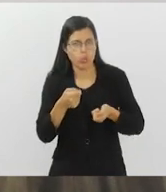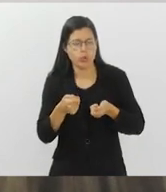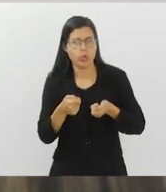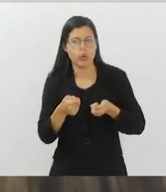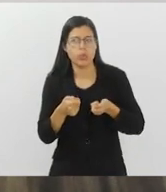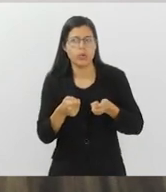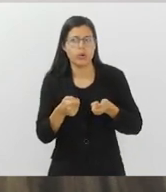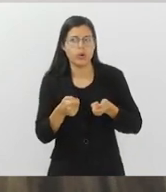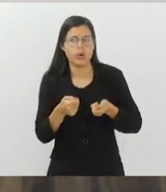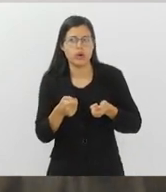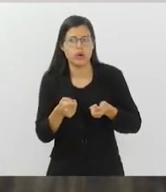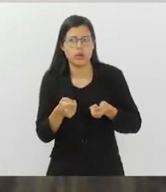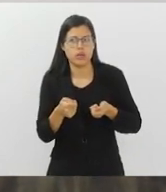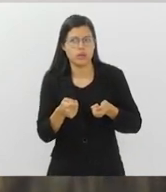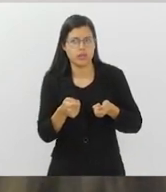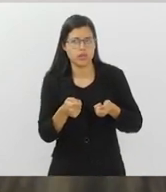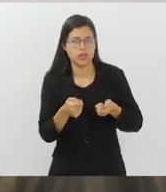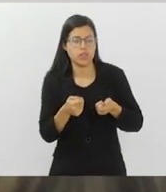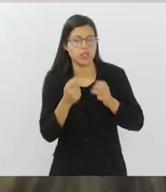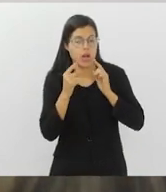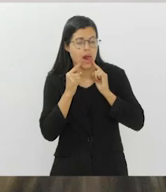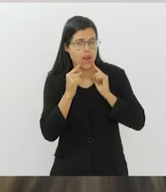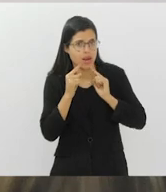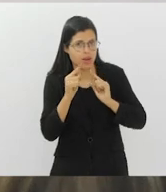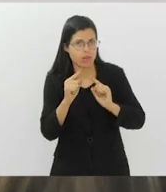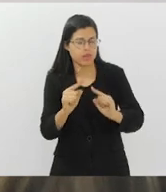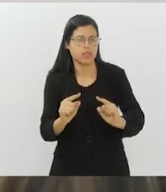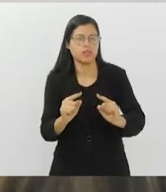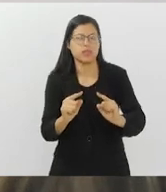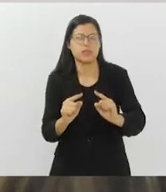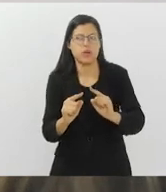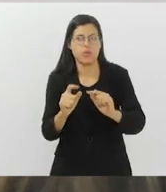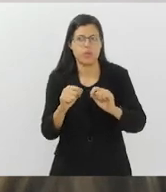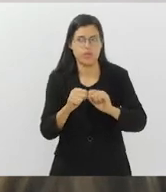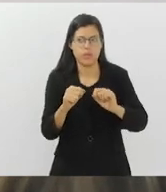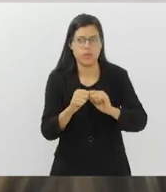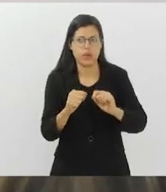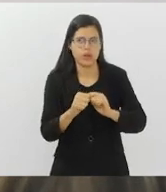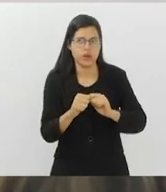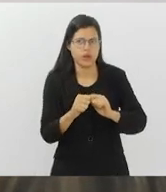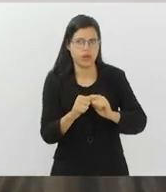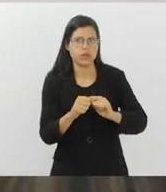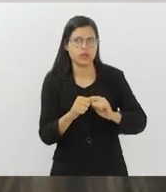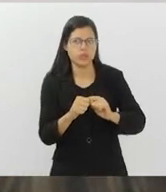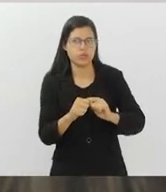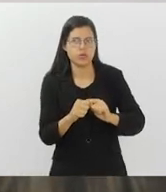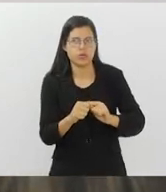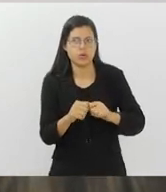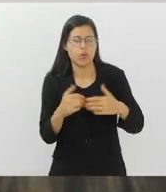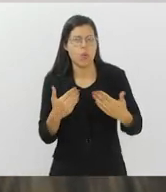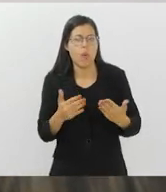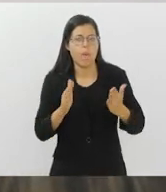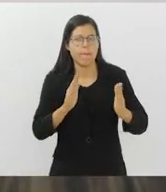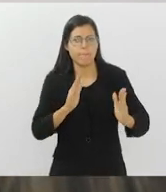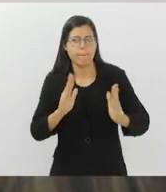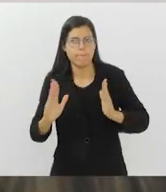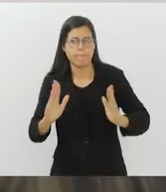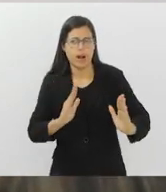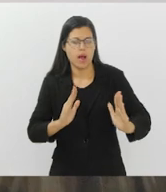protocolos de queixas ou de questionamentos que são feitos a ela. Qual o prazo